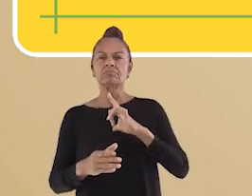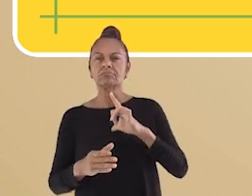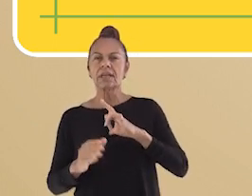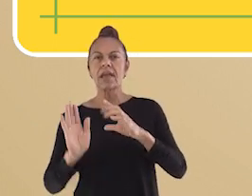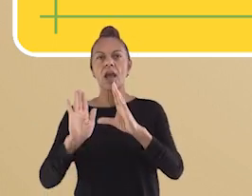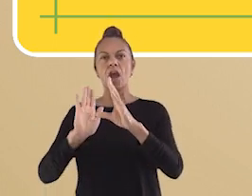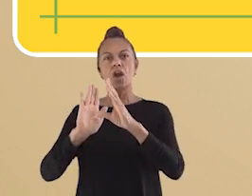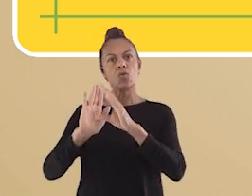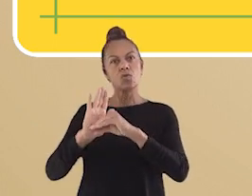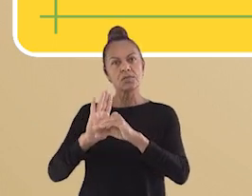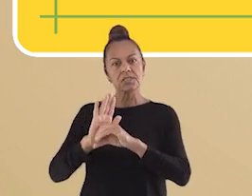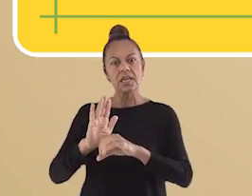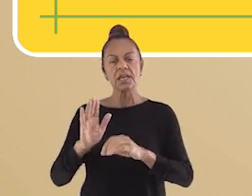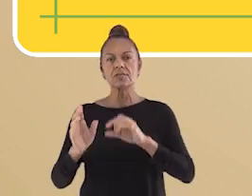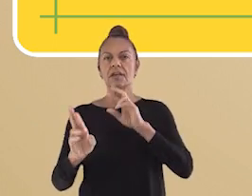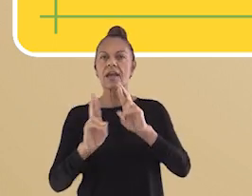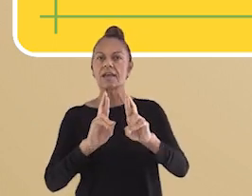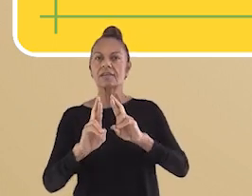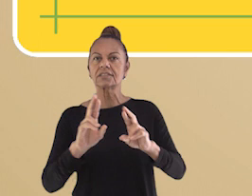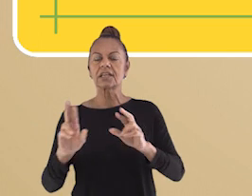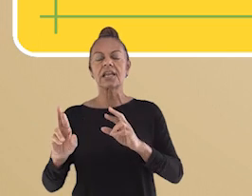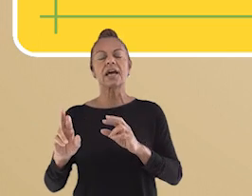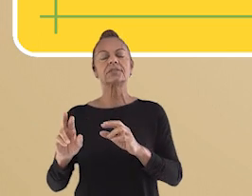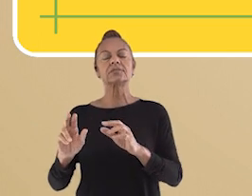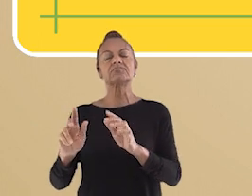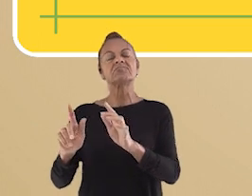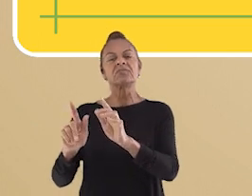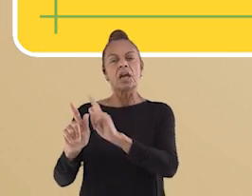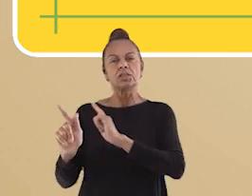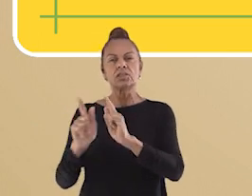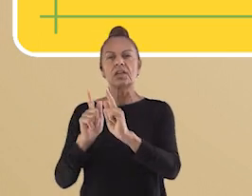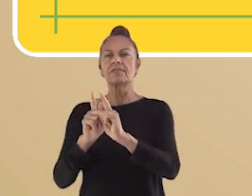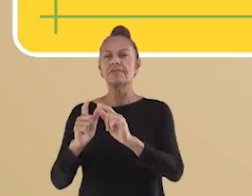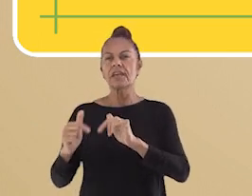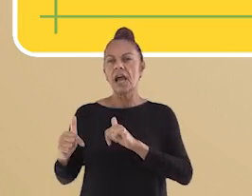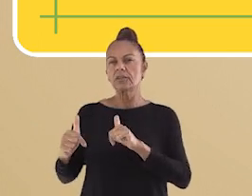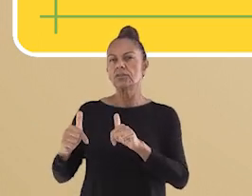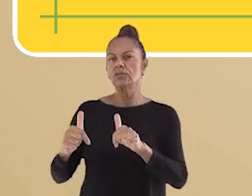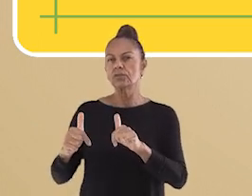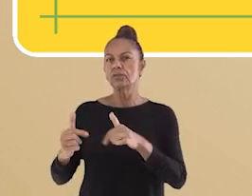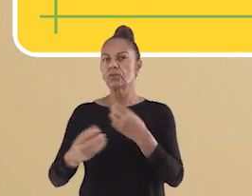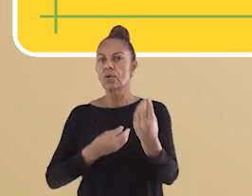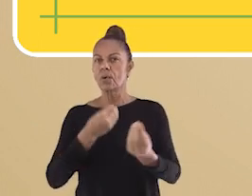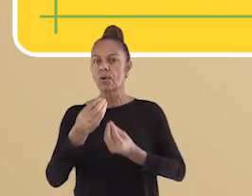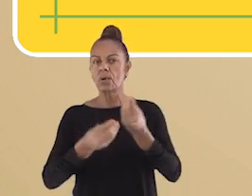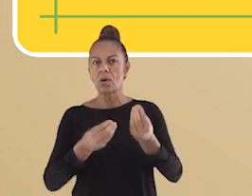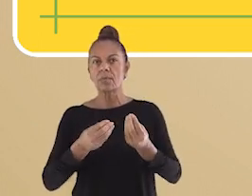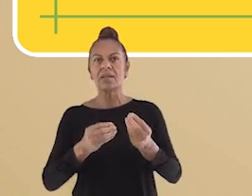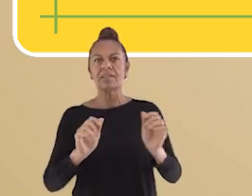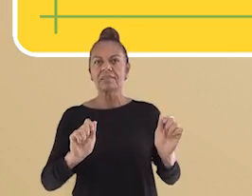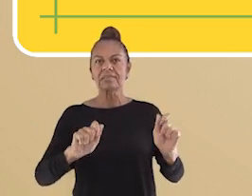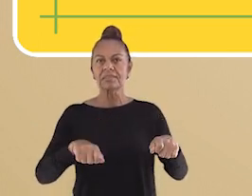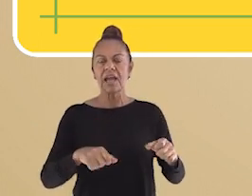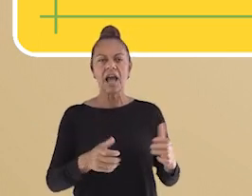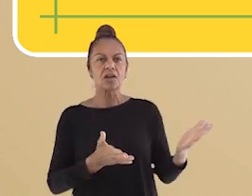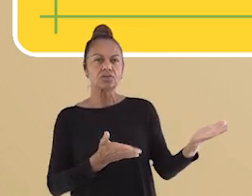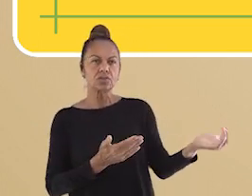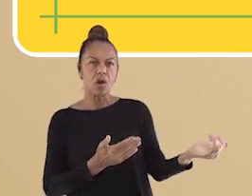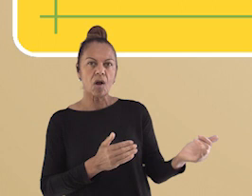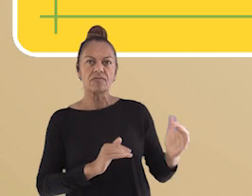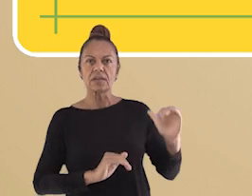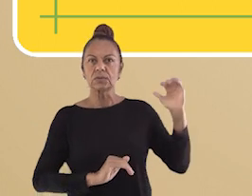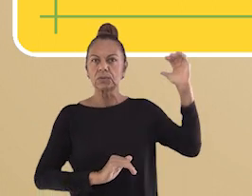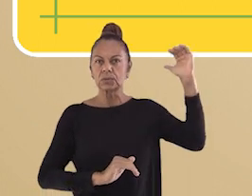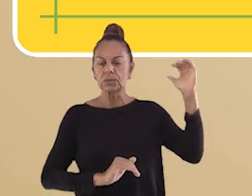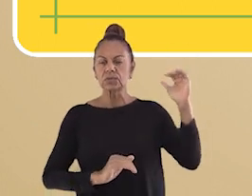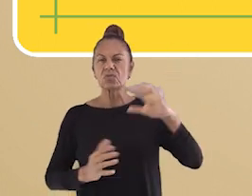procedimentos e atitudes relacionados à geografia, que permita aos jovens e adultos conhecerem o mundo atual em